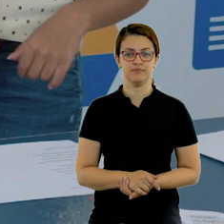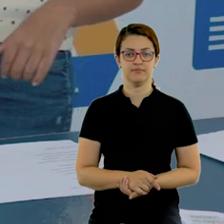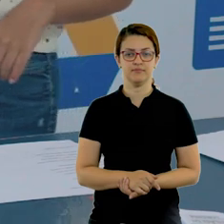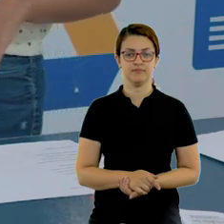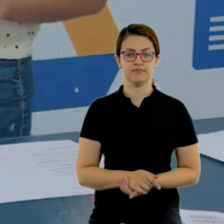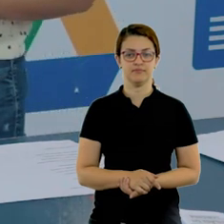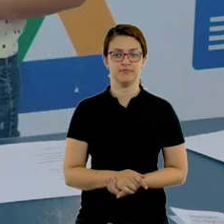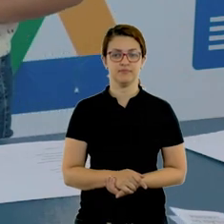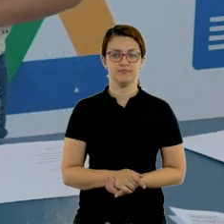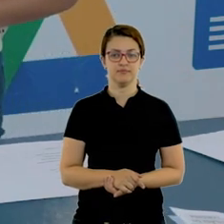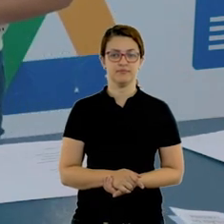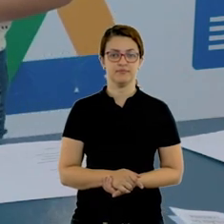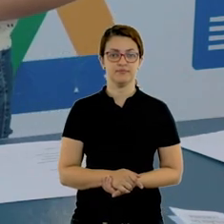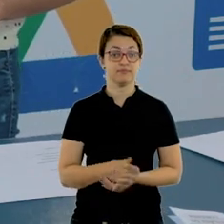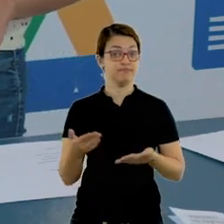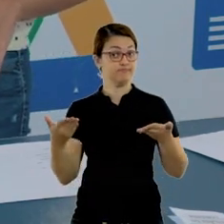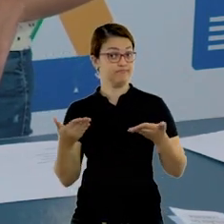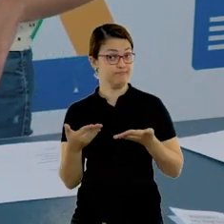ok?